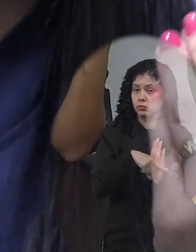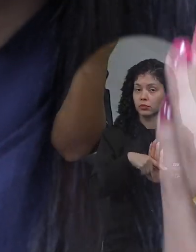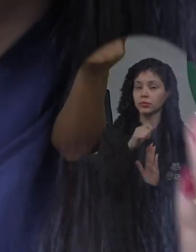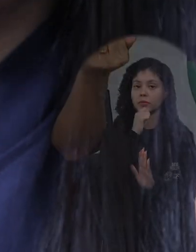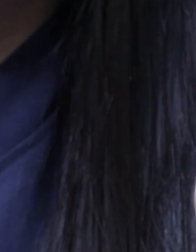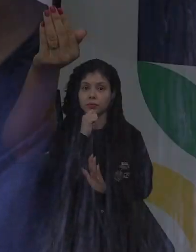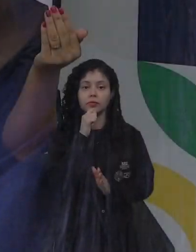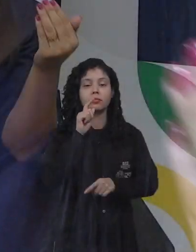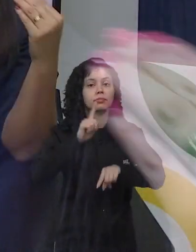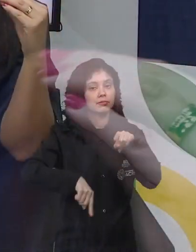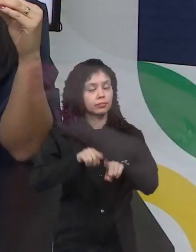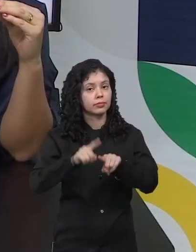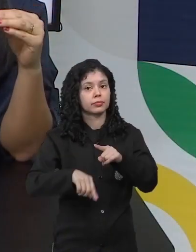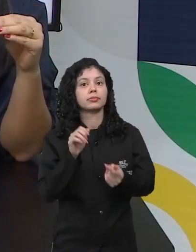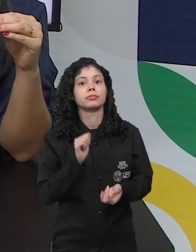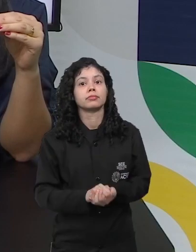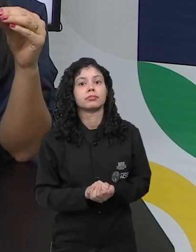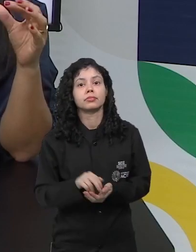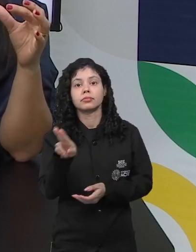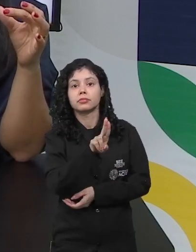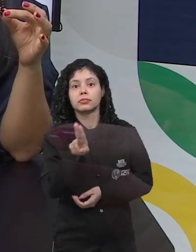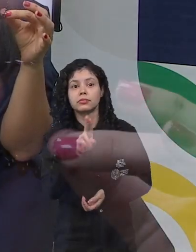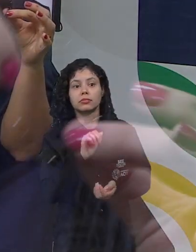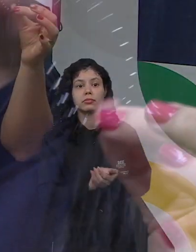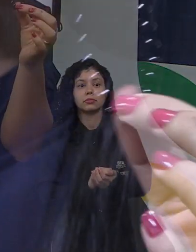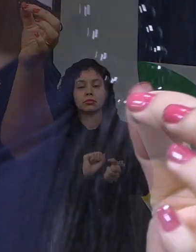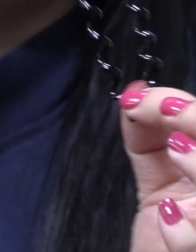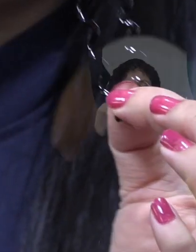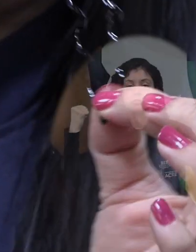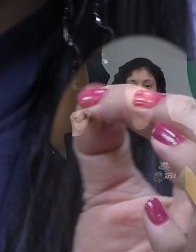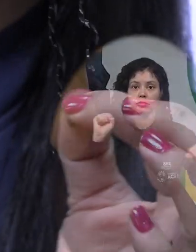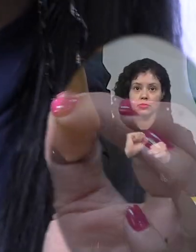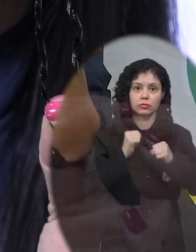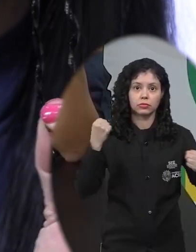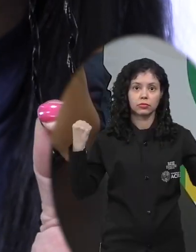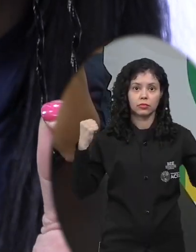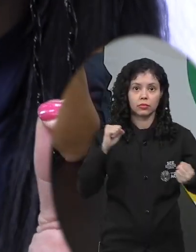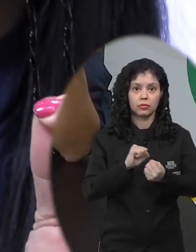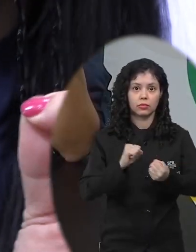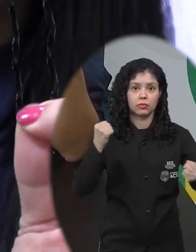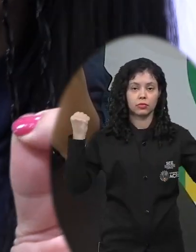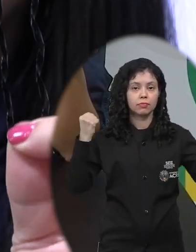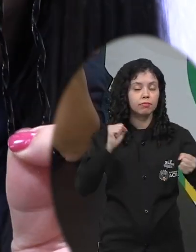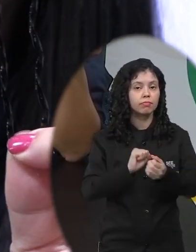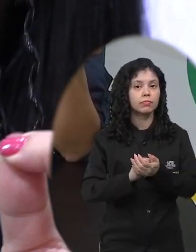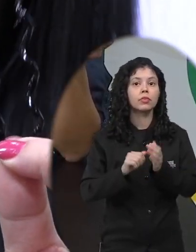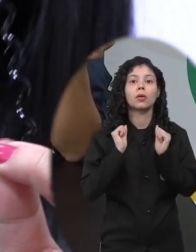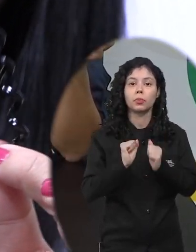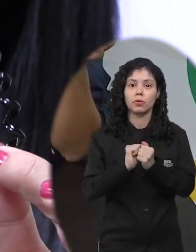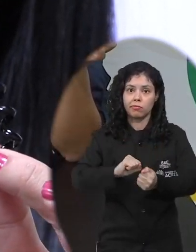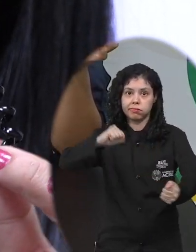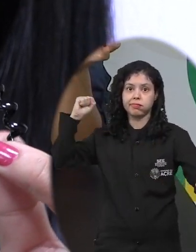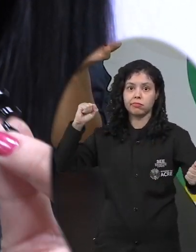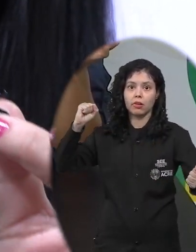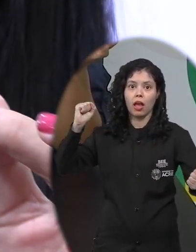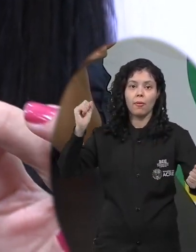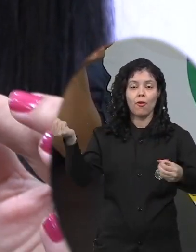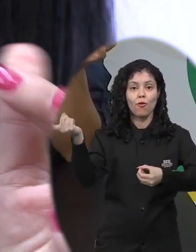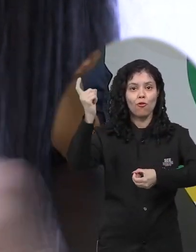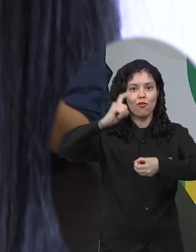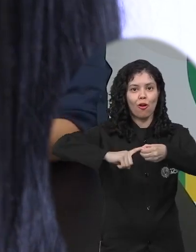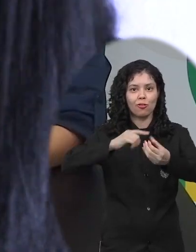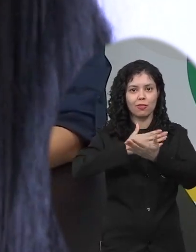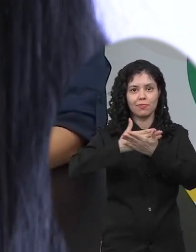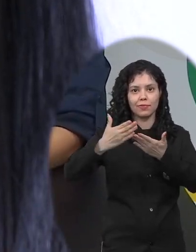propriedade aqui da matéria, ela se chama elasticidade. Então, a gente pode deformá-la e quando ela